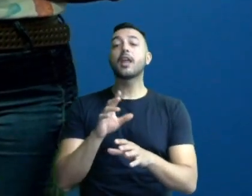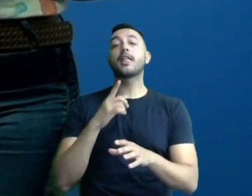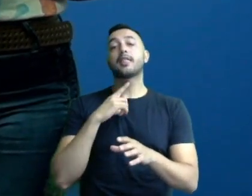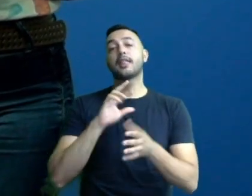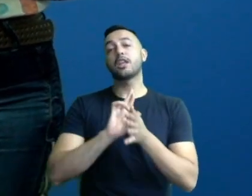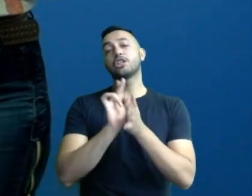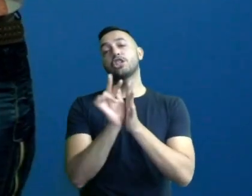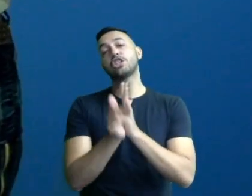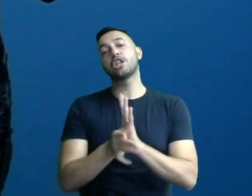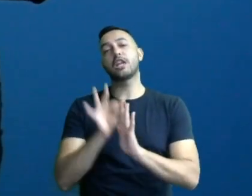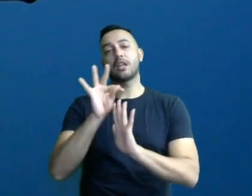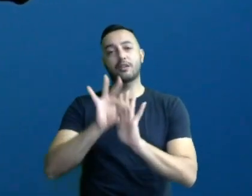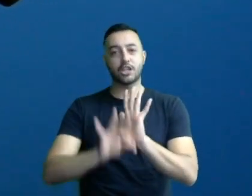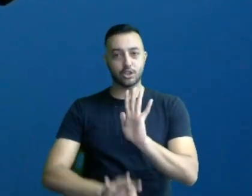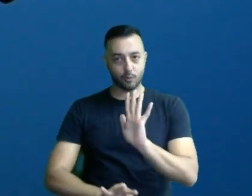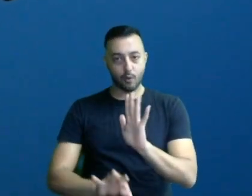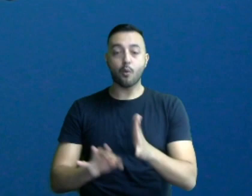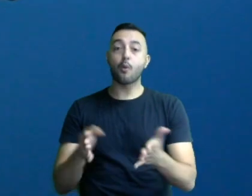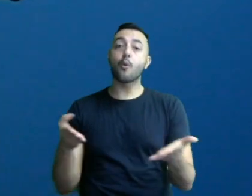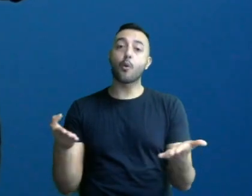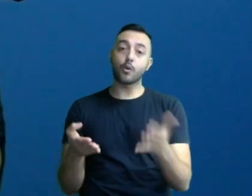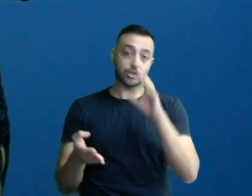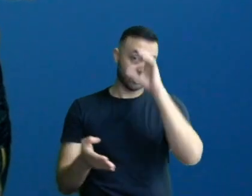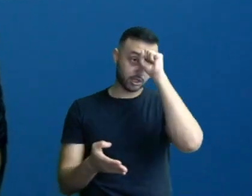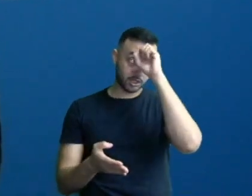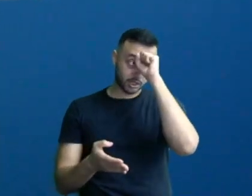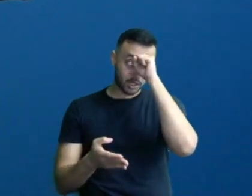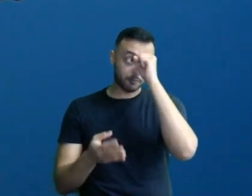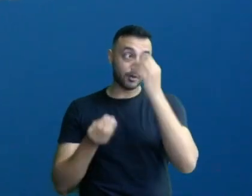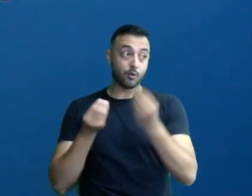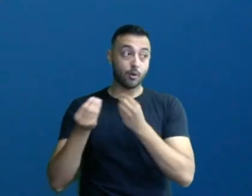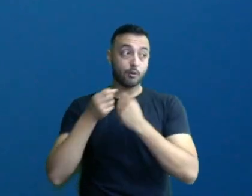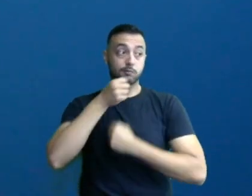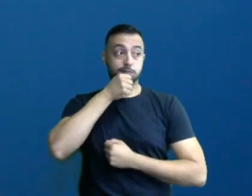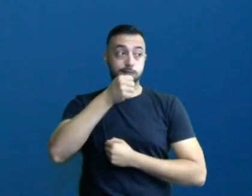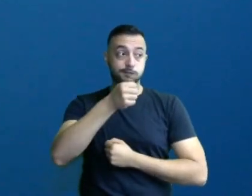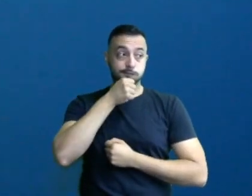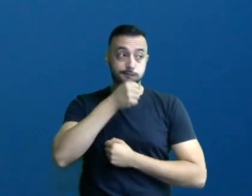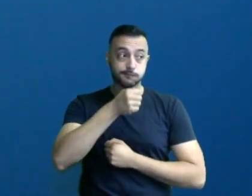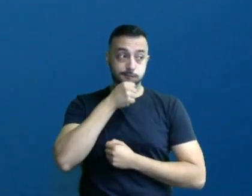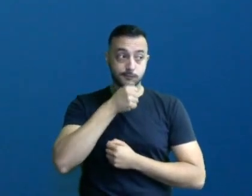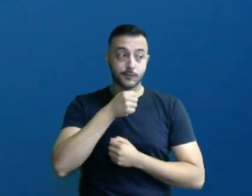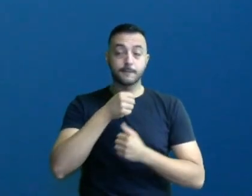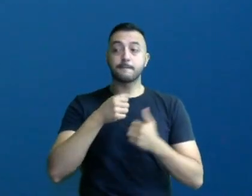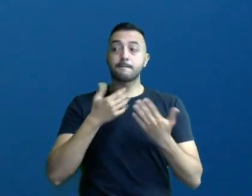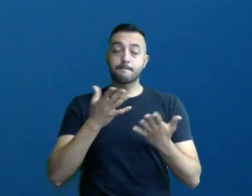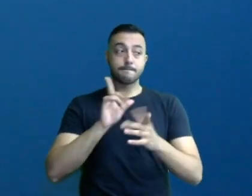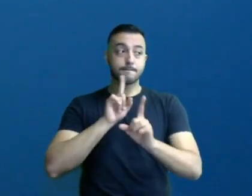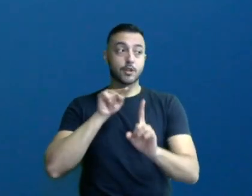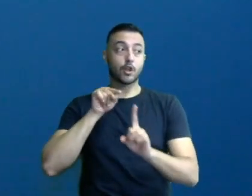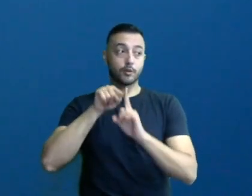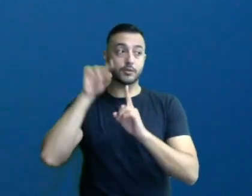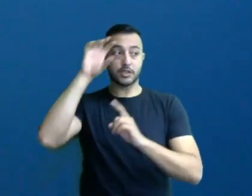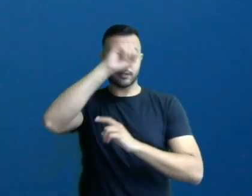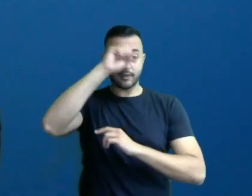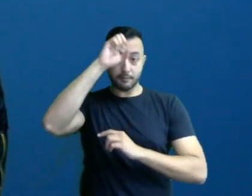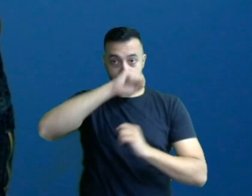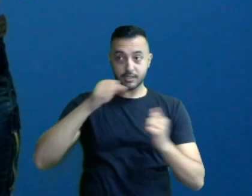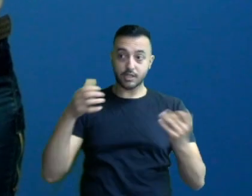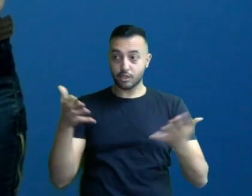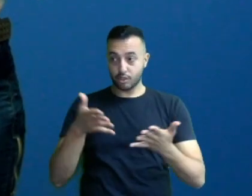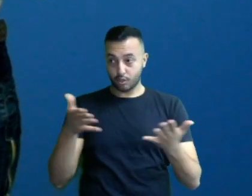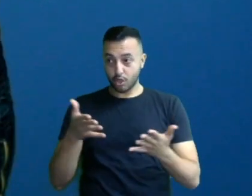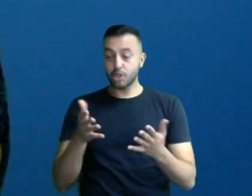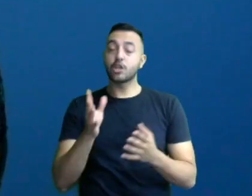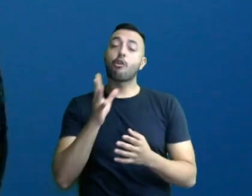gênero textual. Hoje nós vamos aprender um pouquinho sobre reportagem. E o objetivo da aprendizagem de hoje